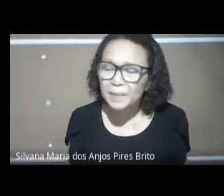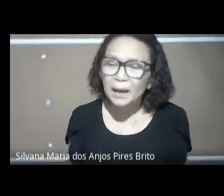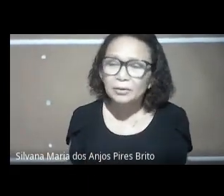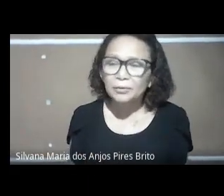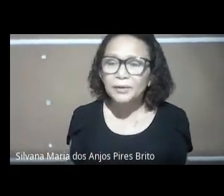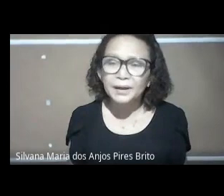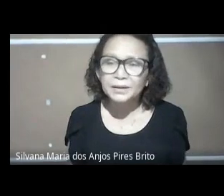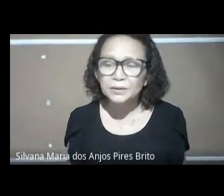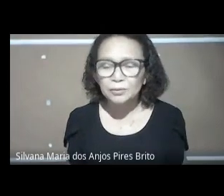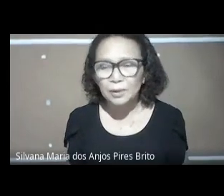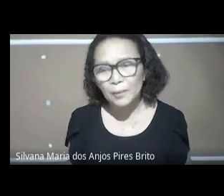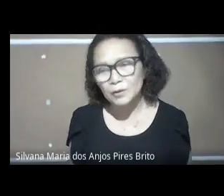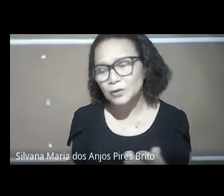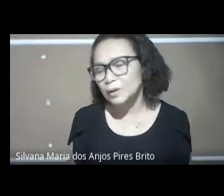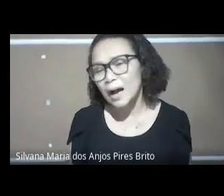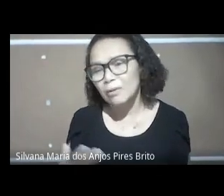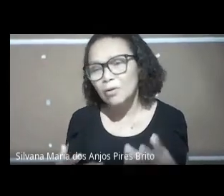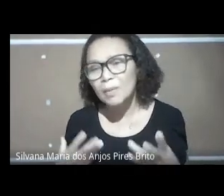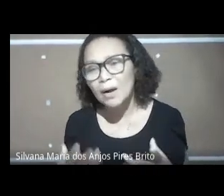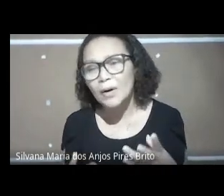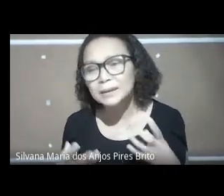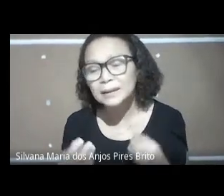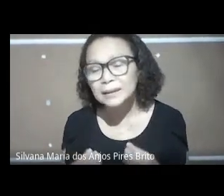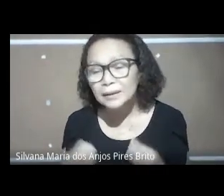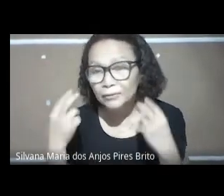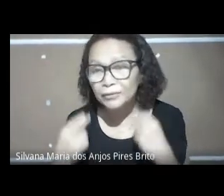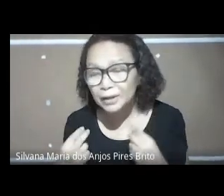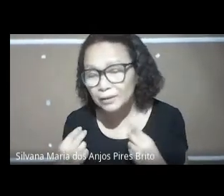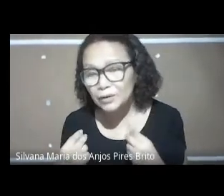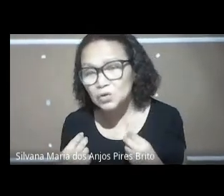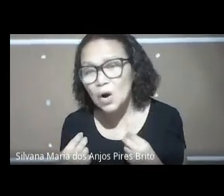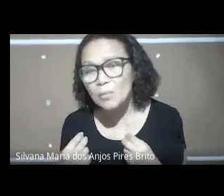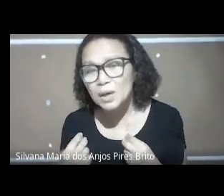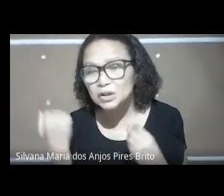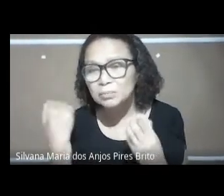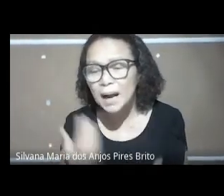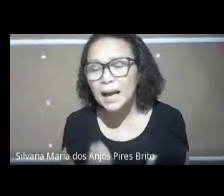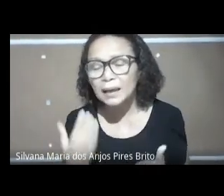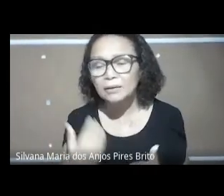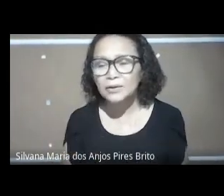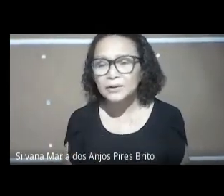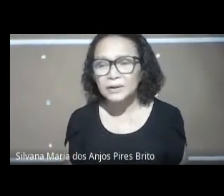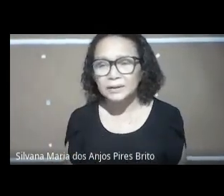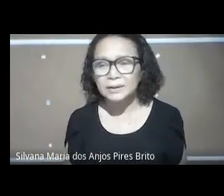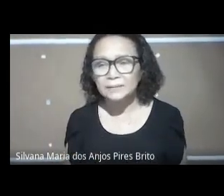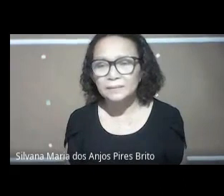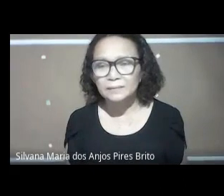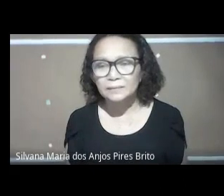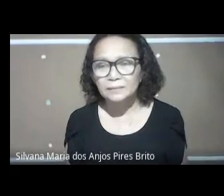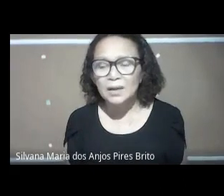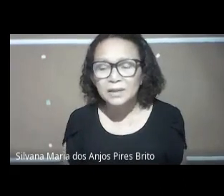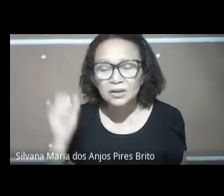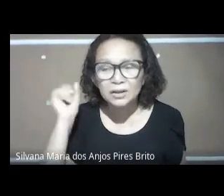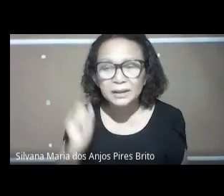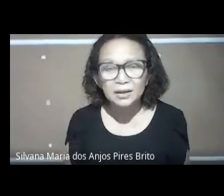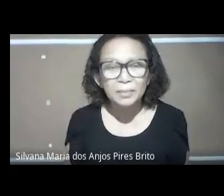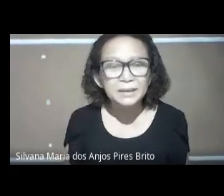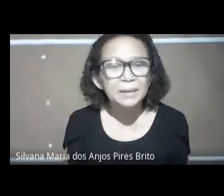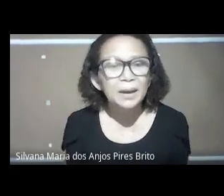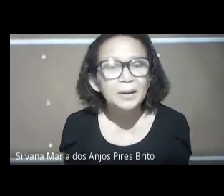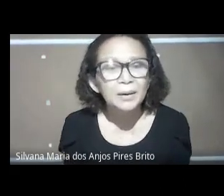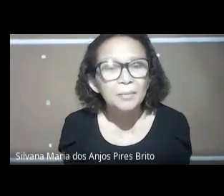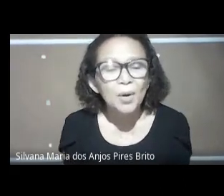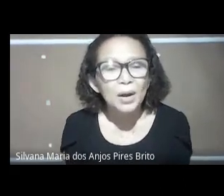um aspecto físico, emocional, alguma coisa que visualmente marque vocês. Vocês